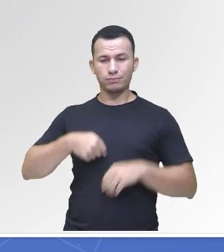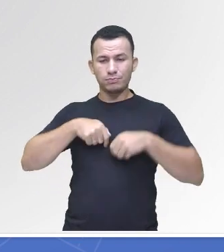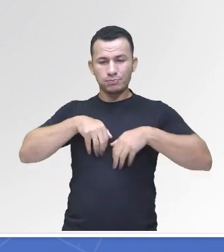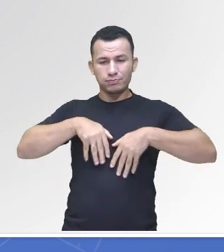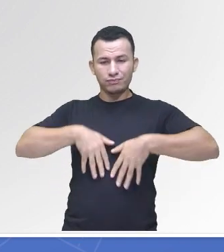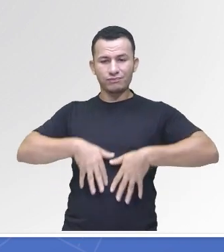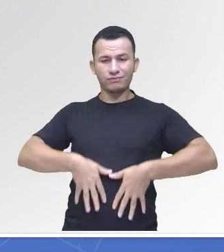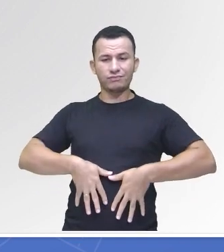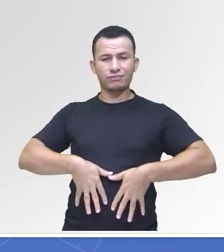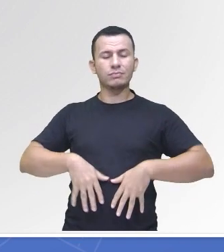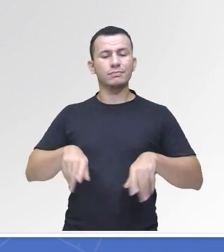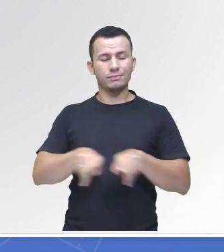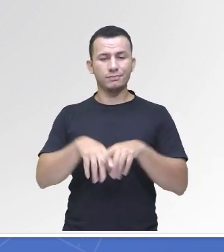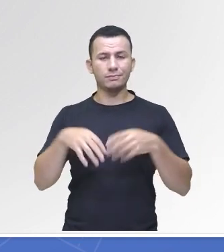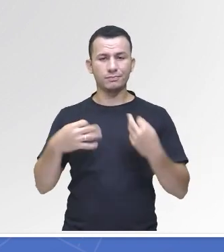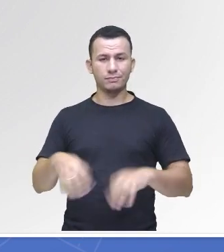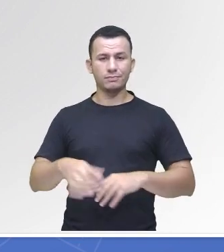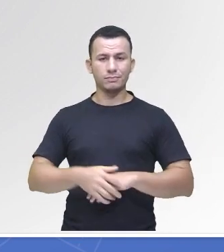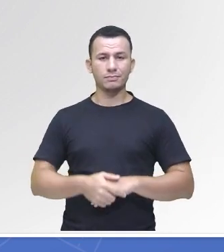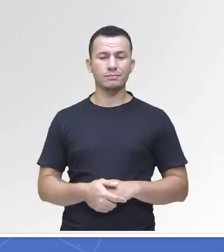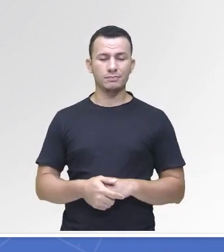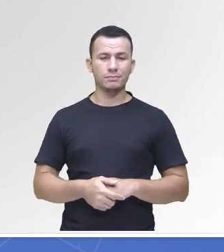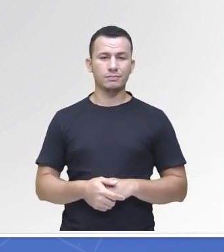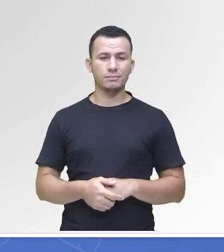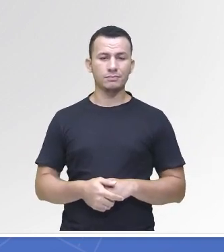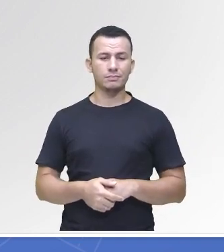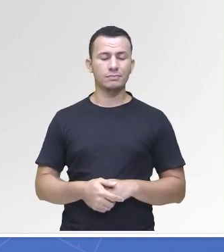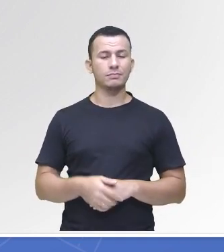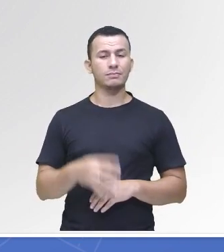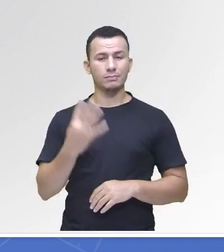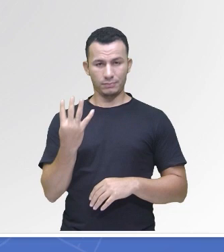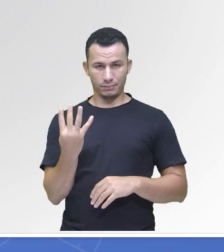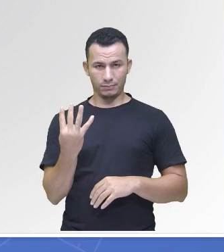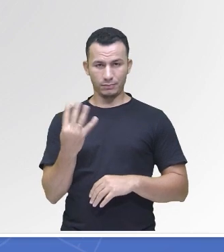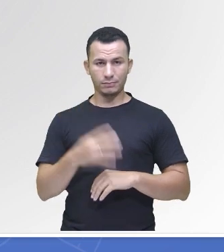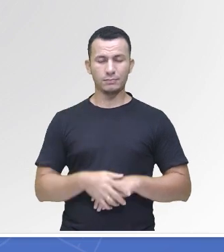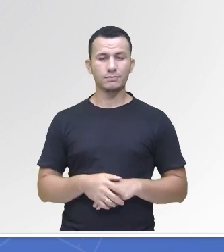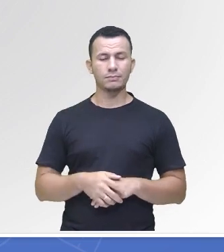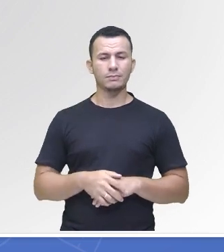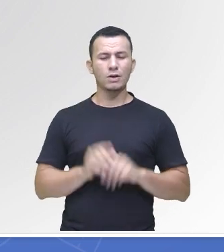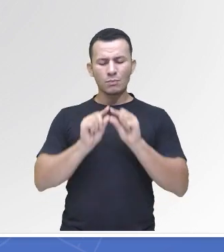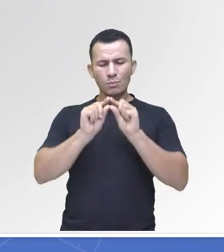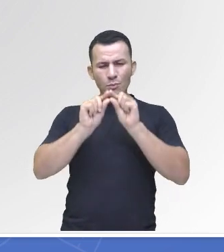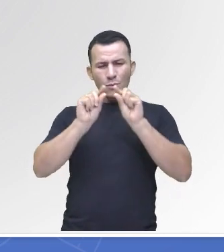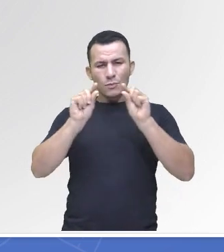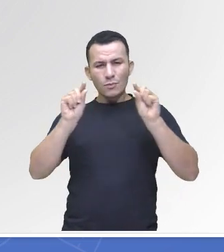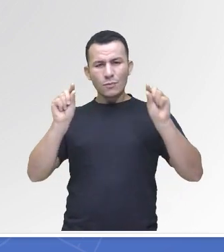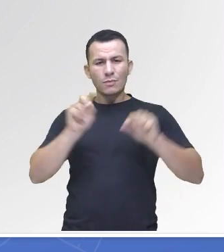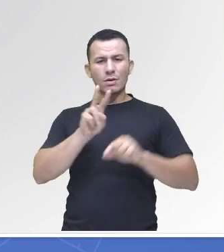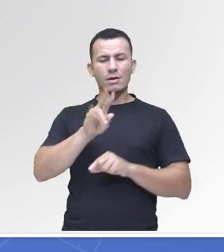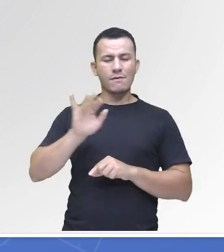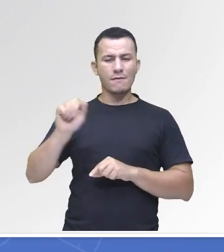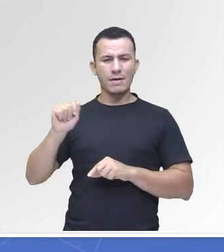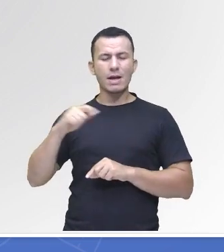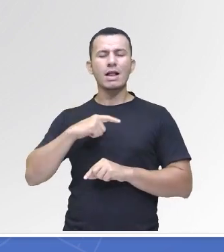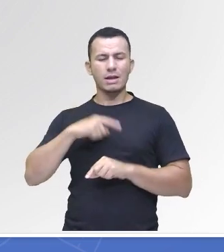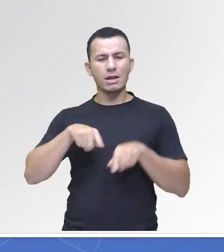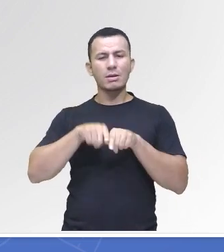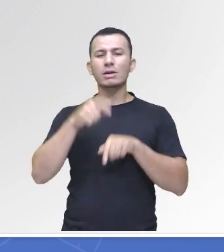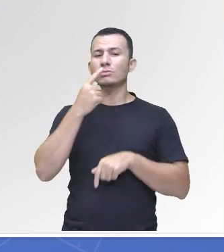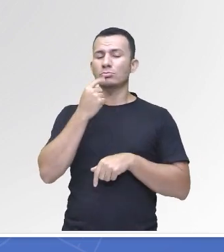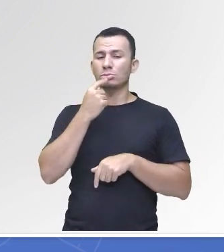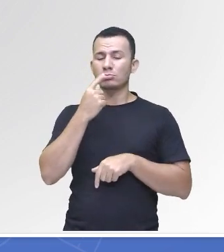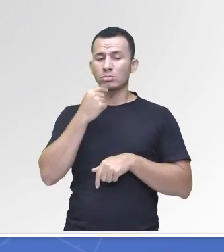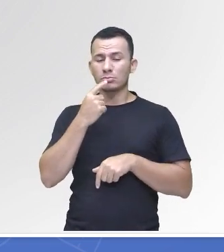corpo. Então, ela também está correta. E a quarta, né? Veias cavas trazem o sangue rico em gás